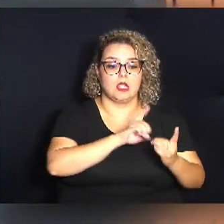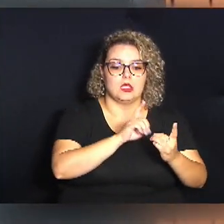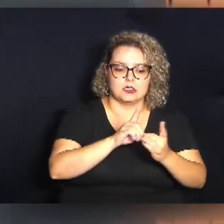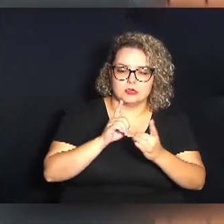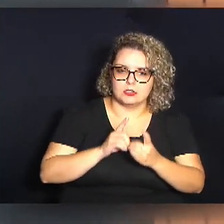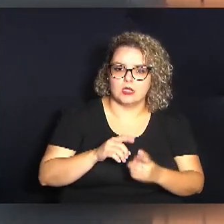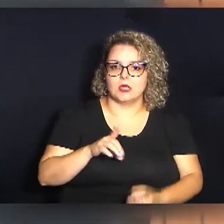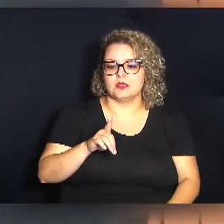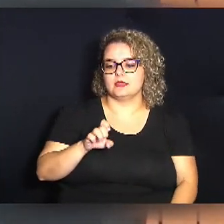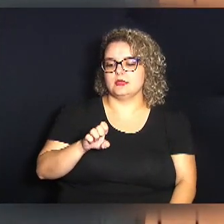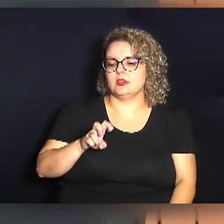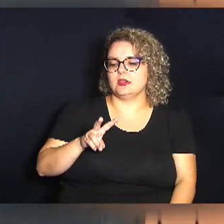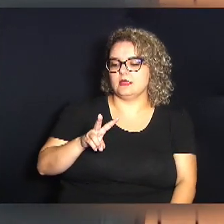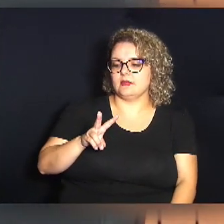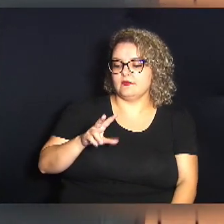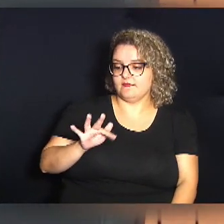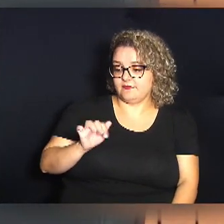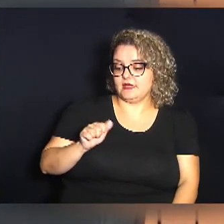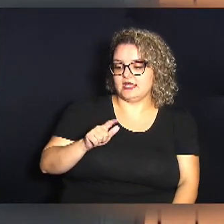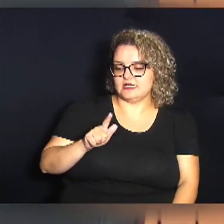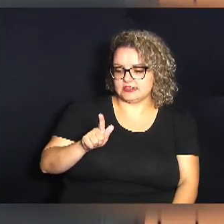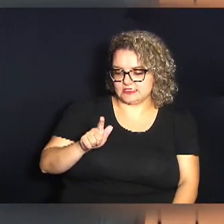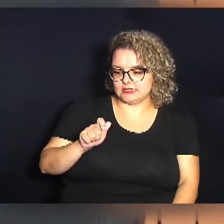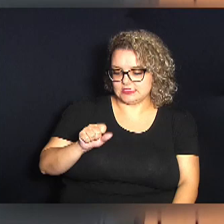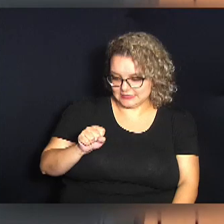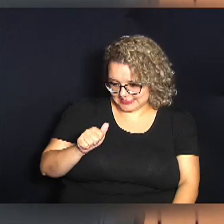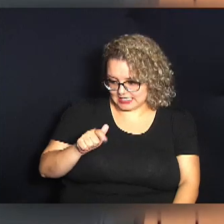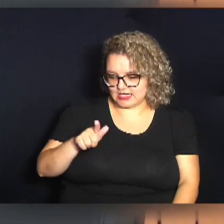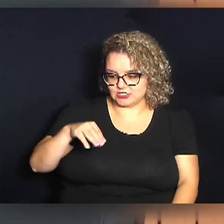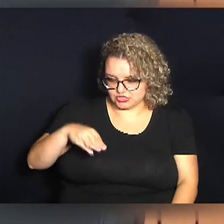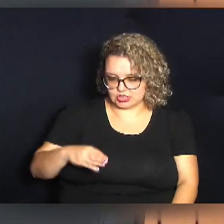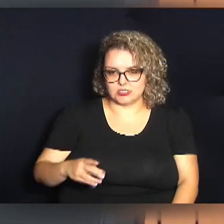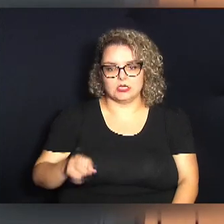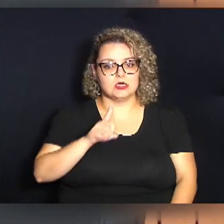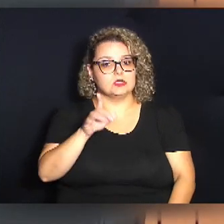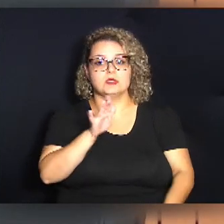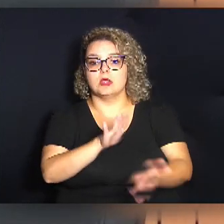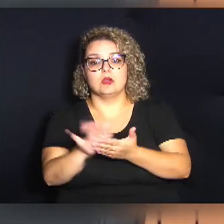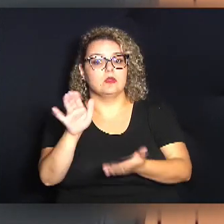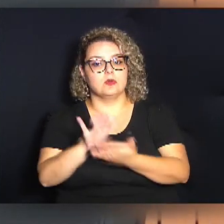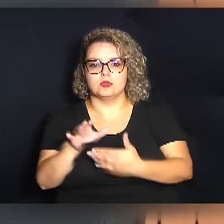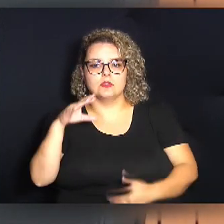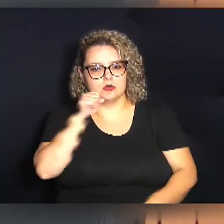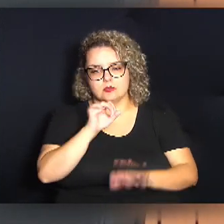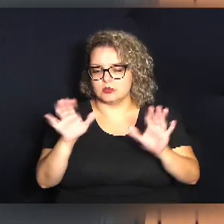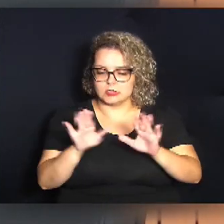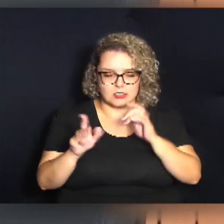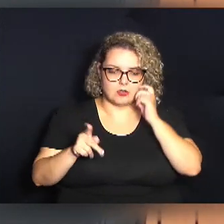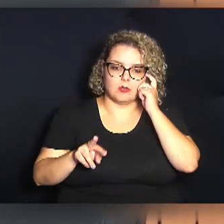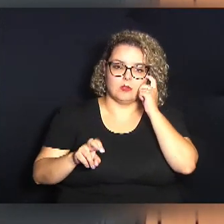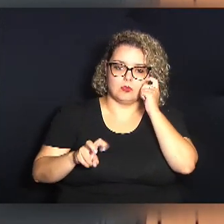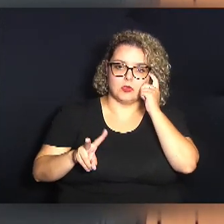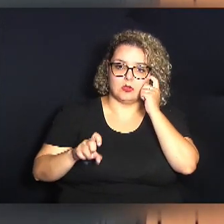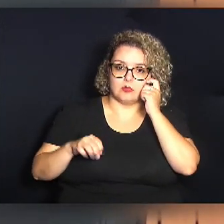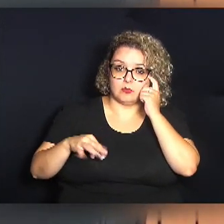atual quadro de servidores. Isso não significa custo imediato. O provimento desses cargos, eles são